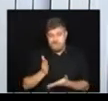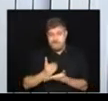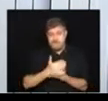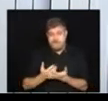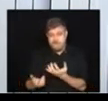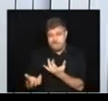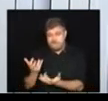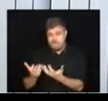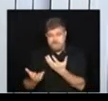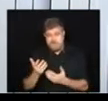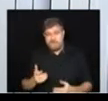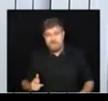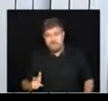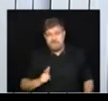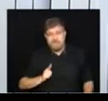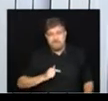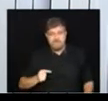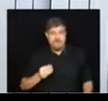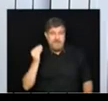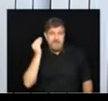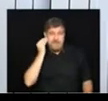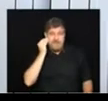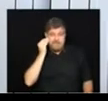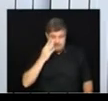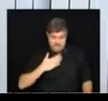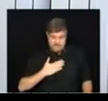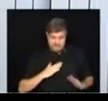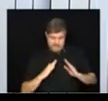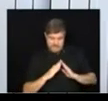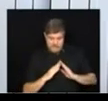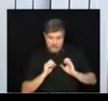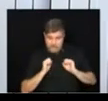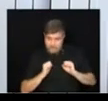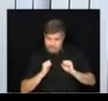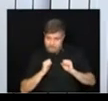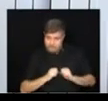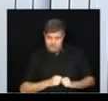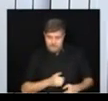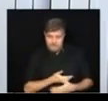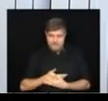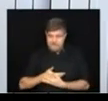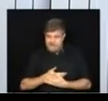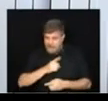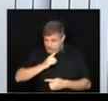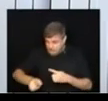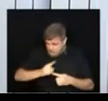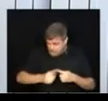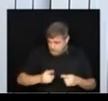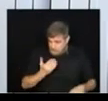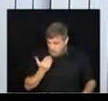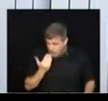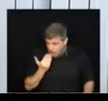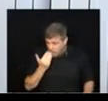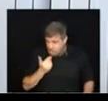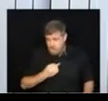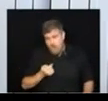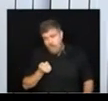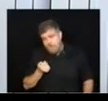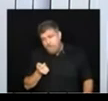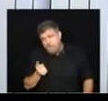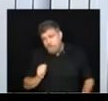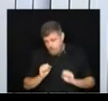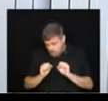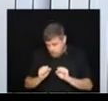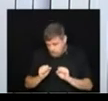eu prefiro que experimente aqui na minha casa. Tem alguns alimentos que são proibidos ou em pequenas quantidades não